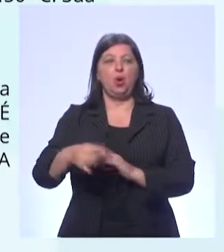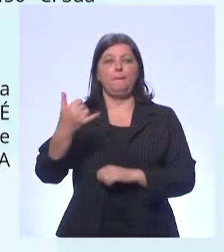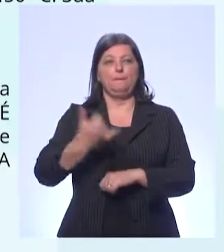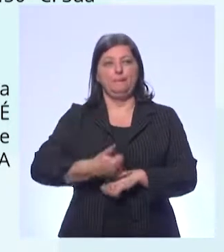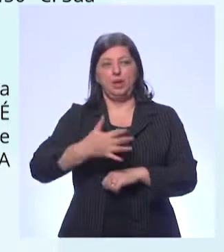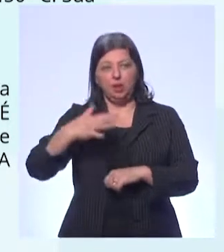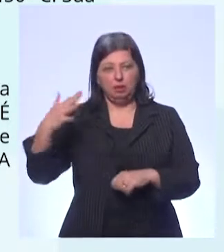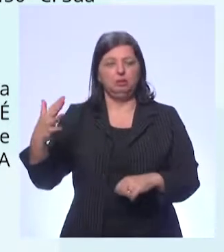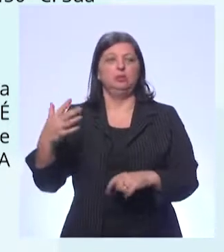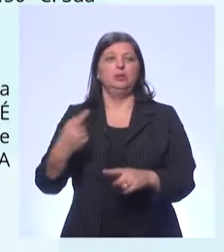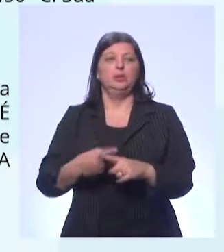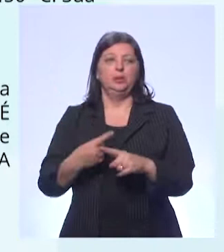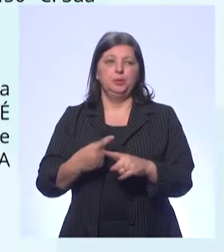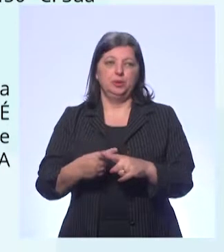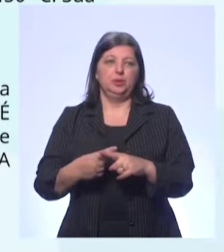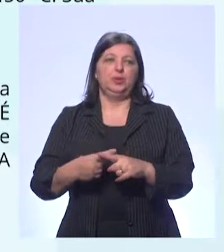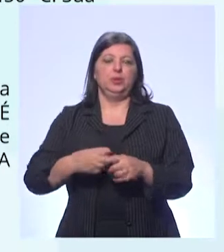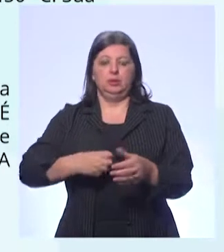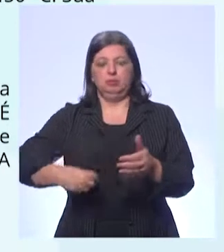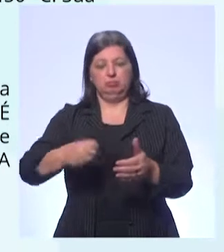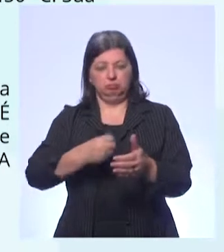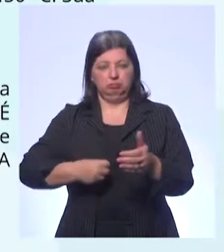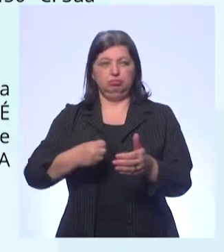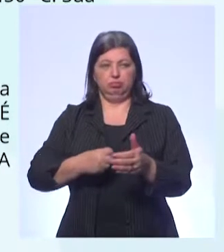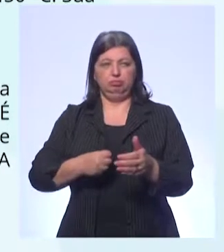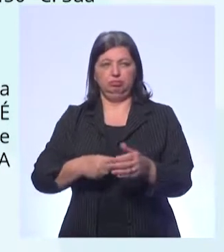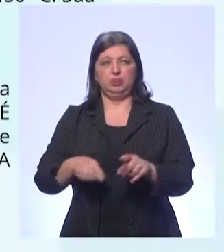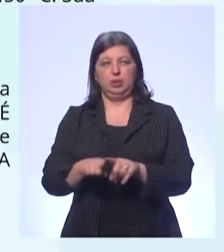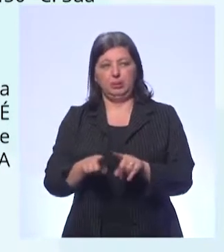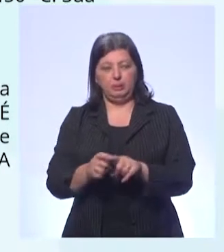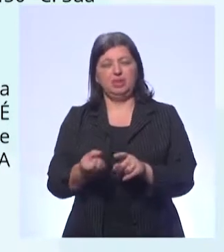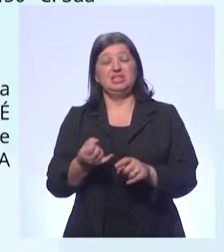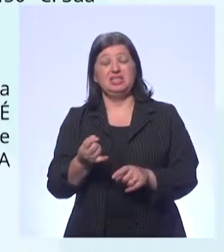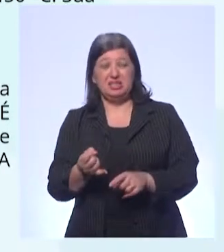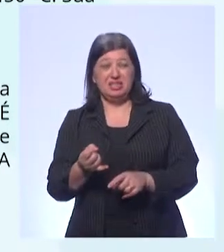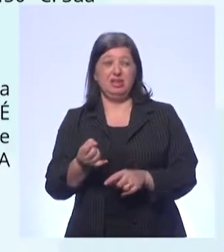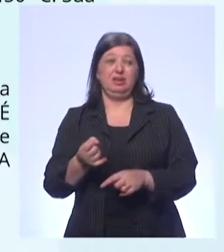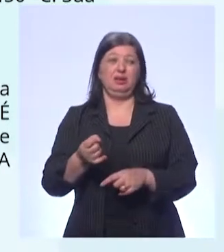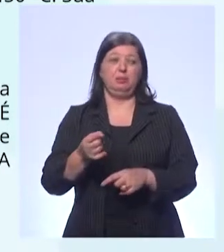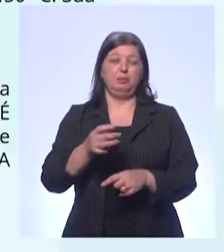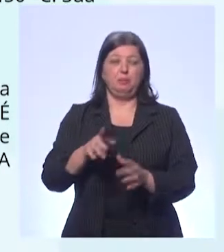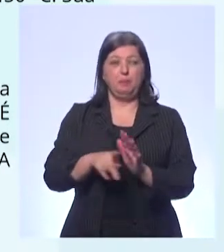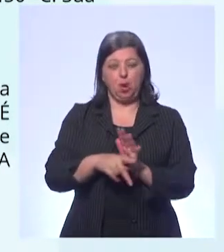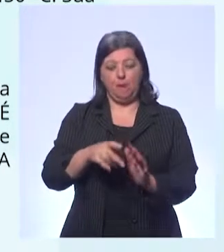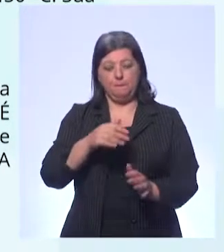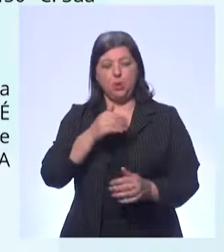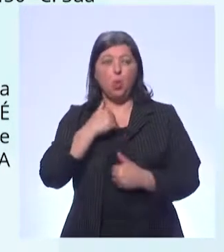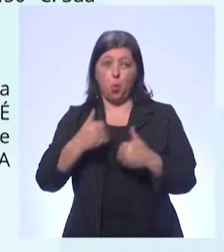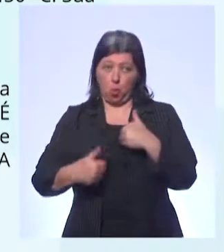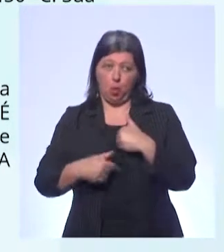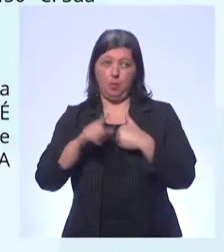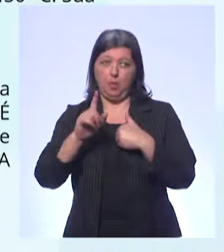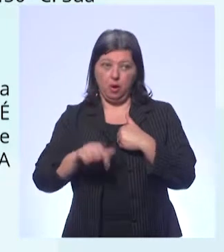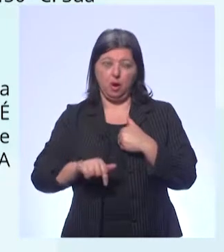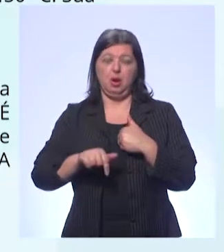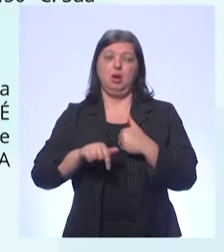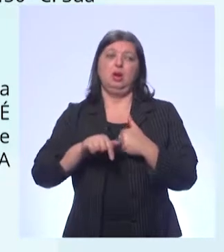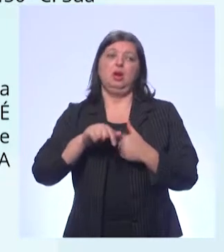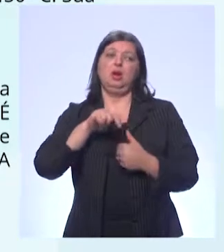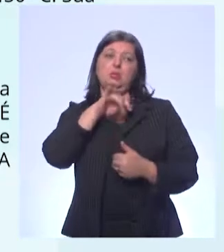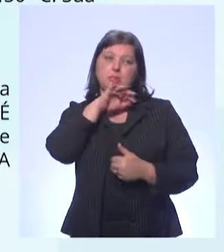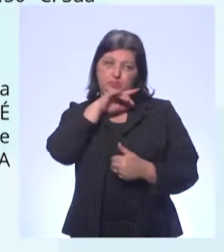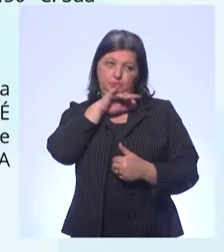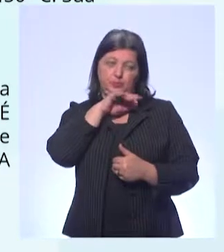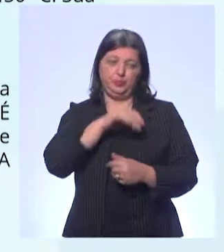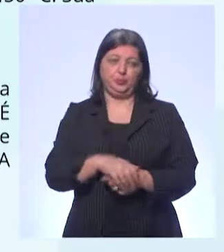alumínio no organismo também é tóxico. Então, as pessoas dizem para não usar, né? E o alumínio ele